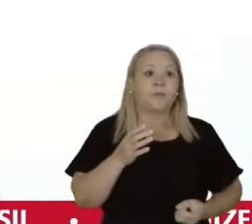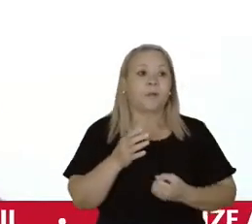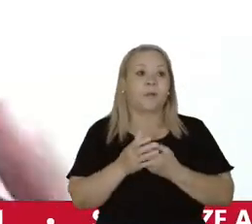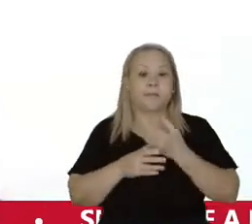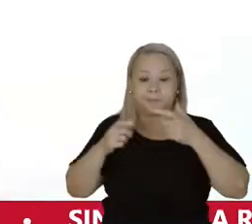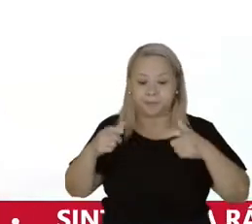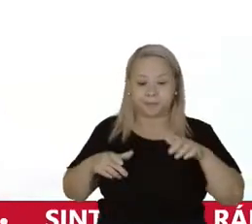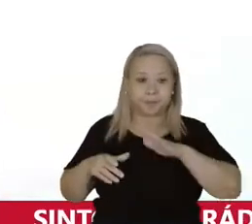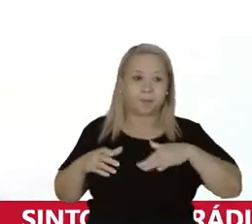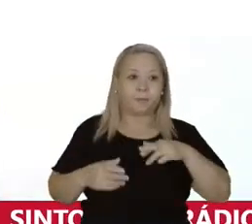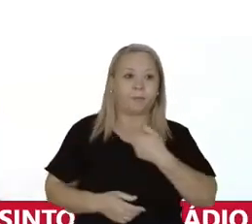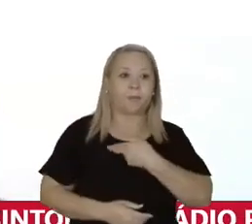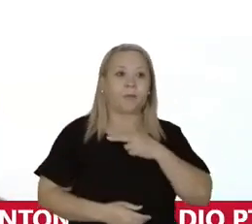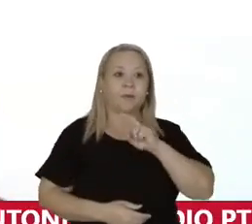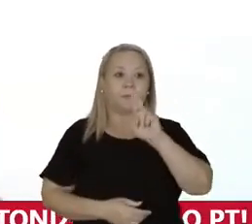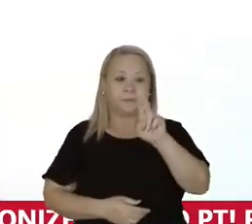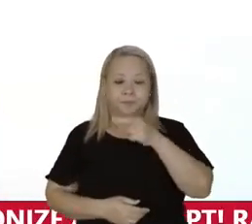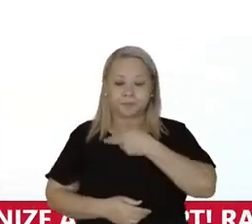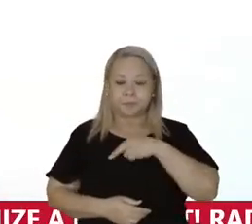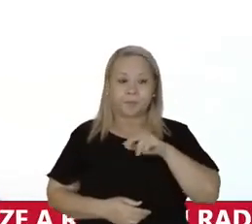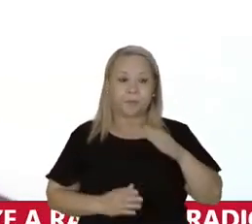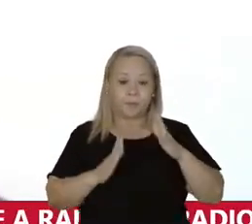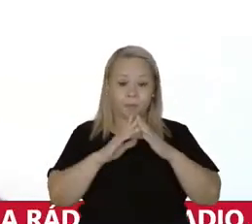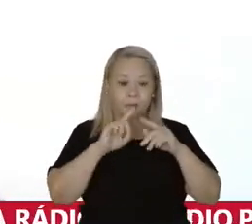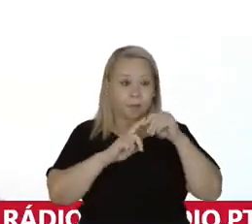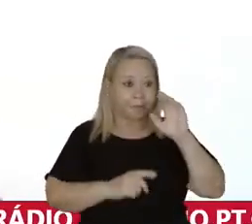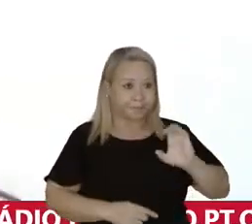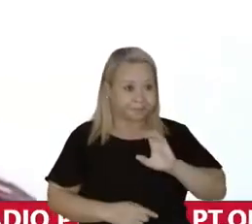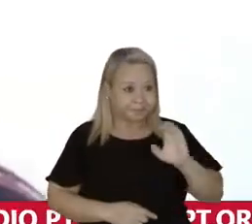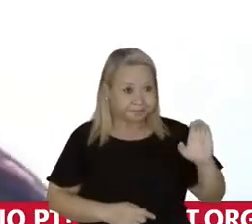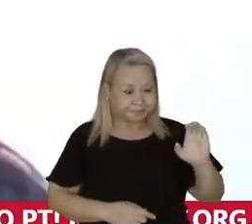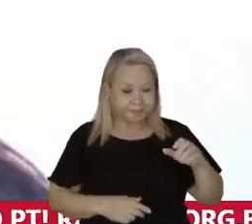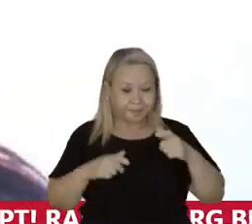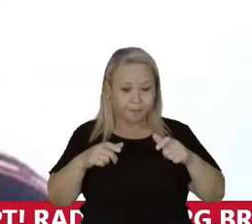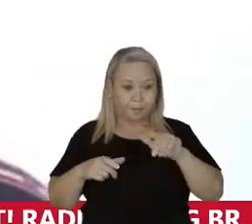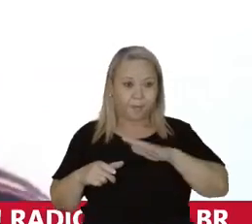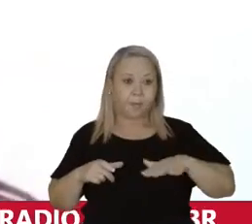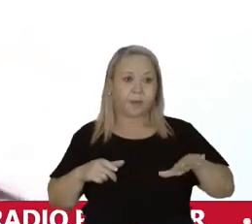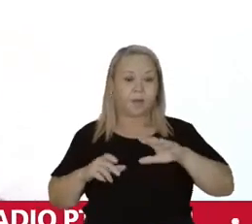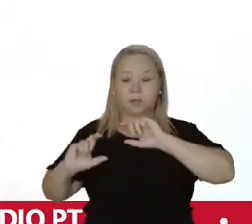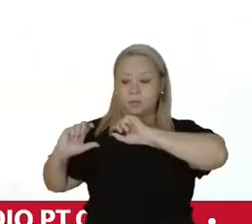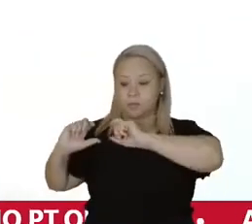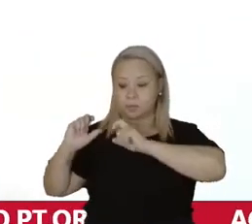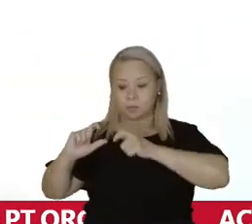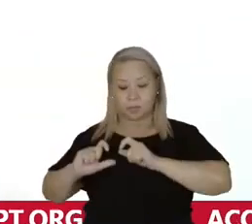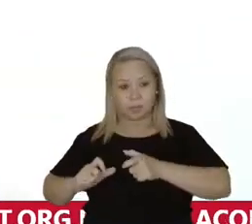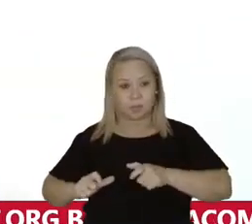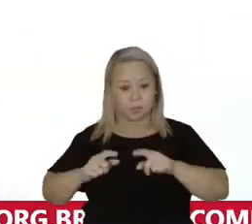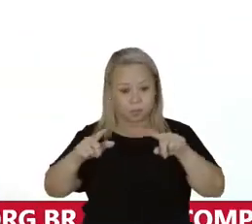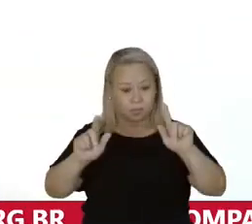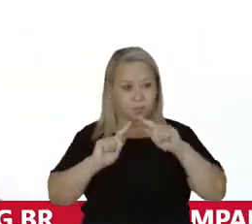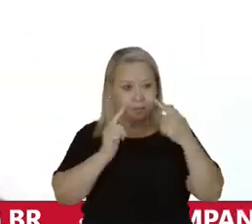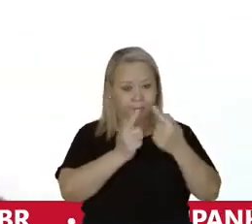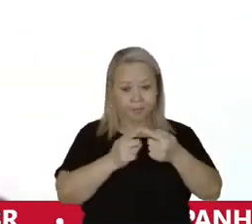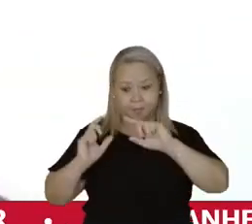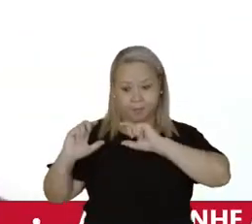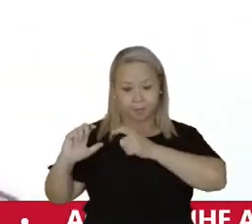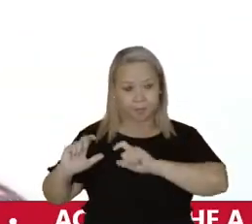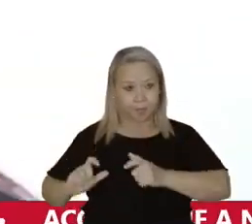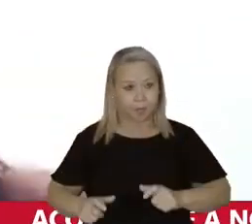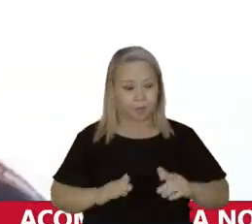no ambiente religioso, no ambiente da Igreja Católica, no ambiente da ala conservadora da Igreja